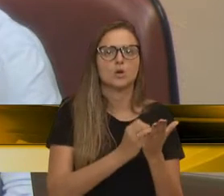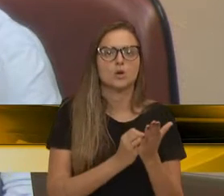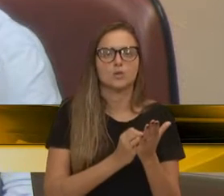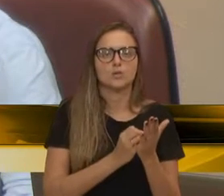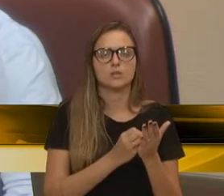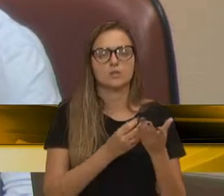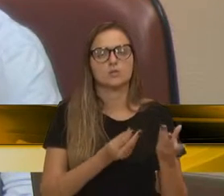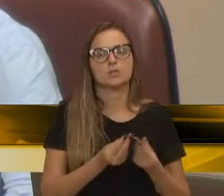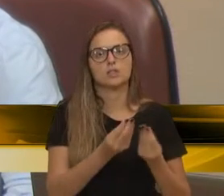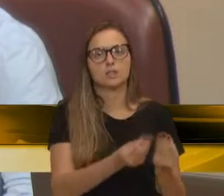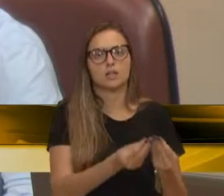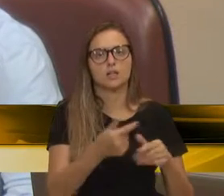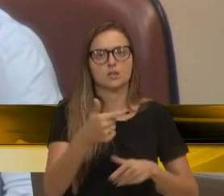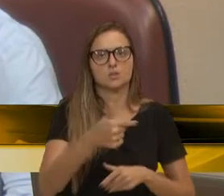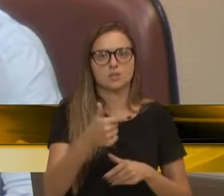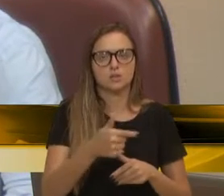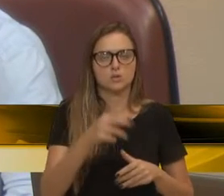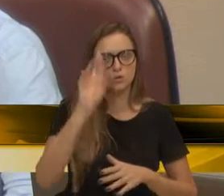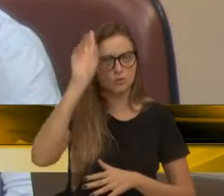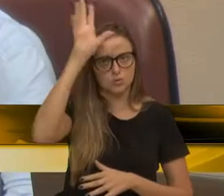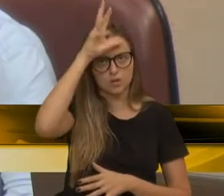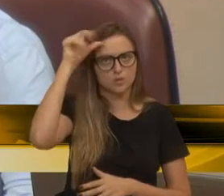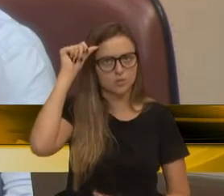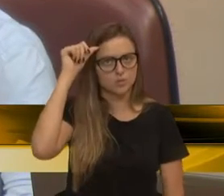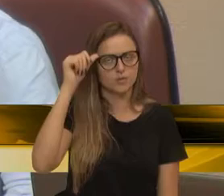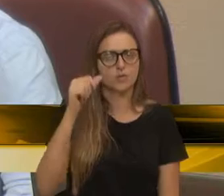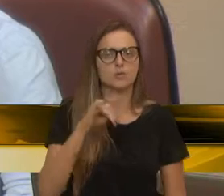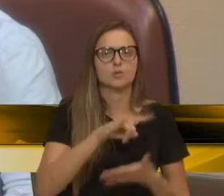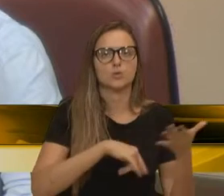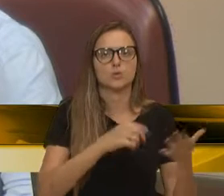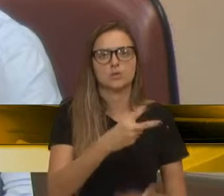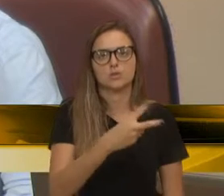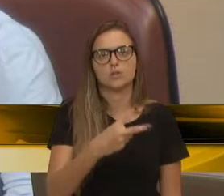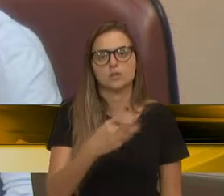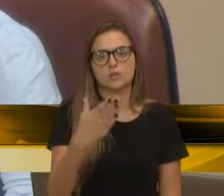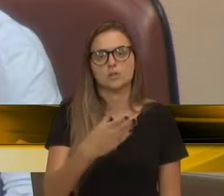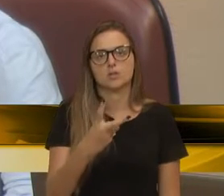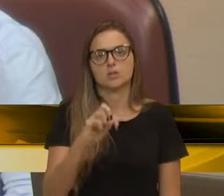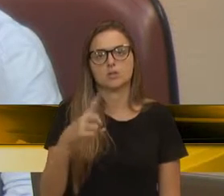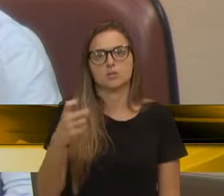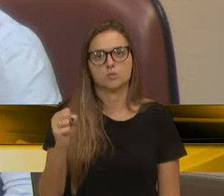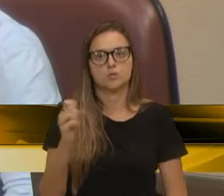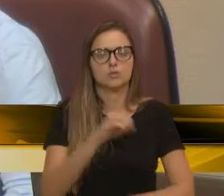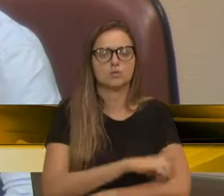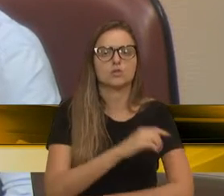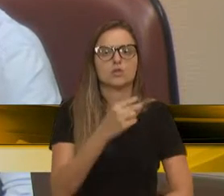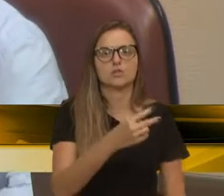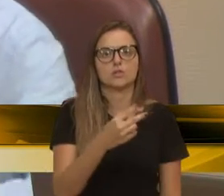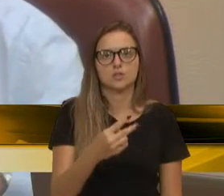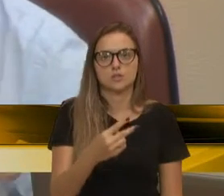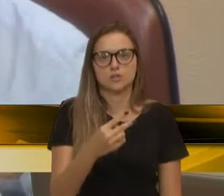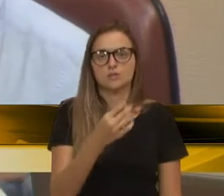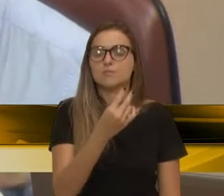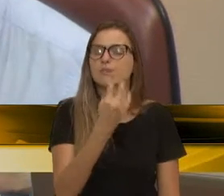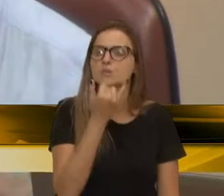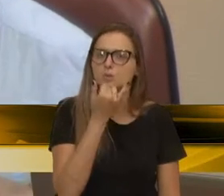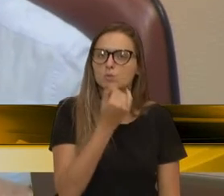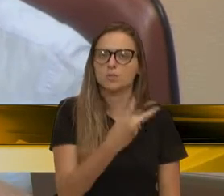do vice-prefeito número 22 barra 2018 e 26 de março de 2018